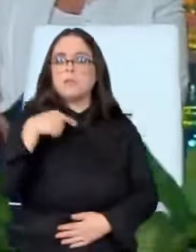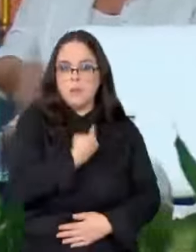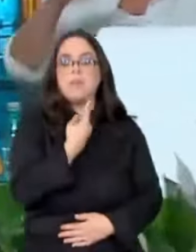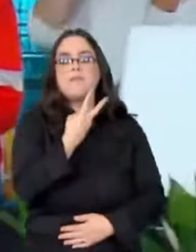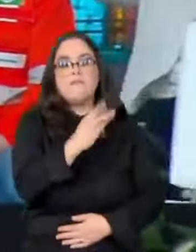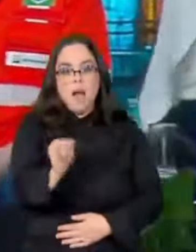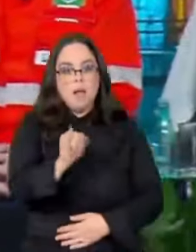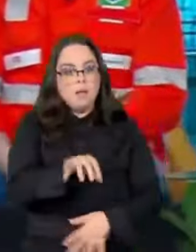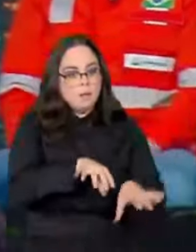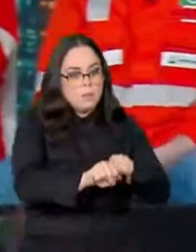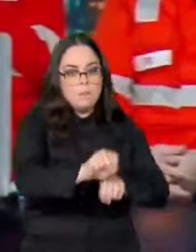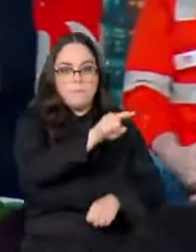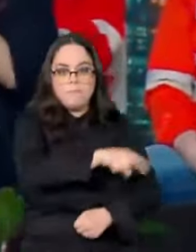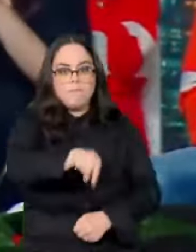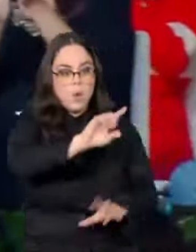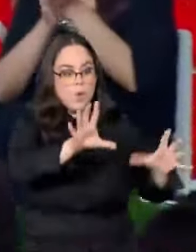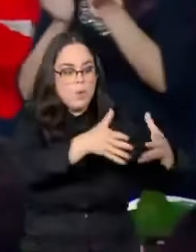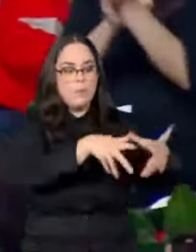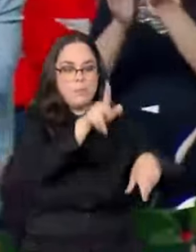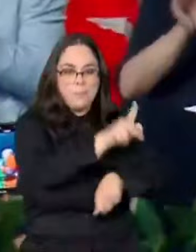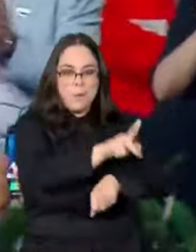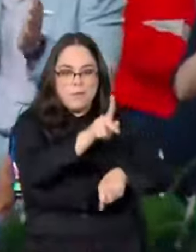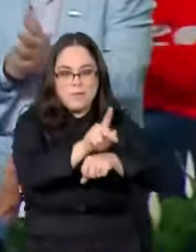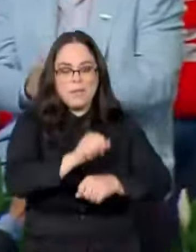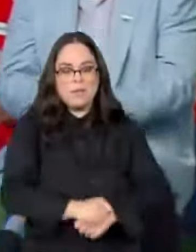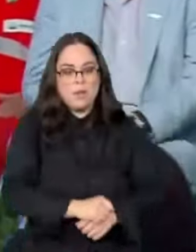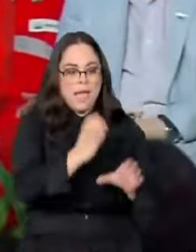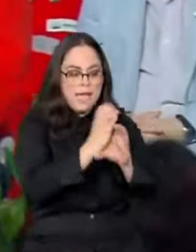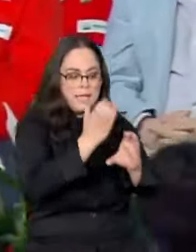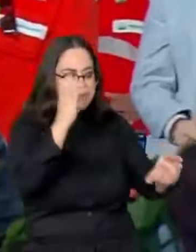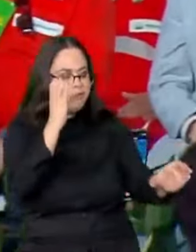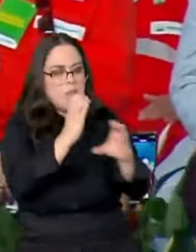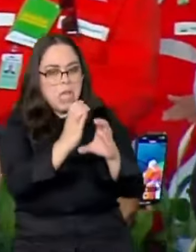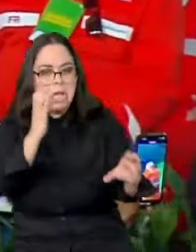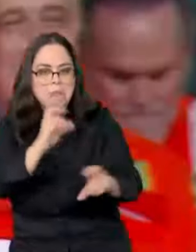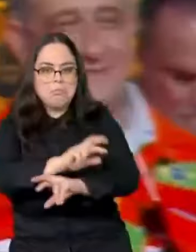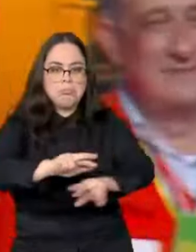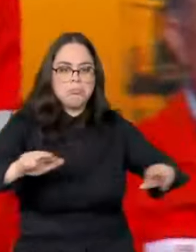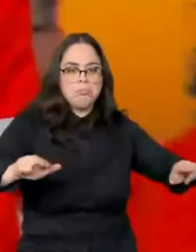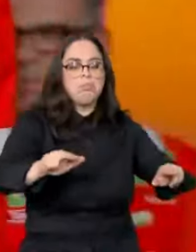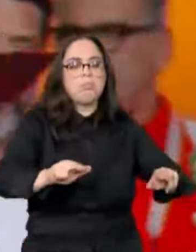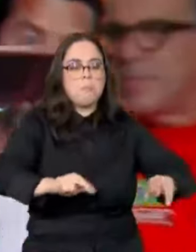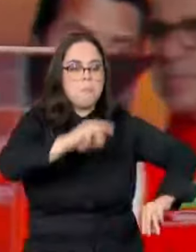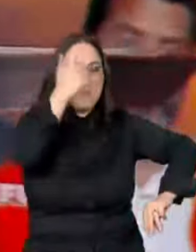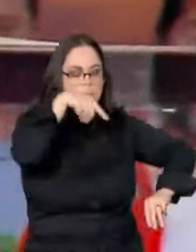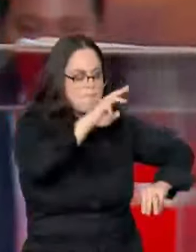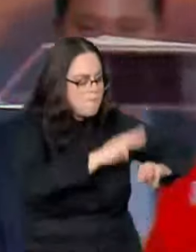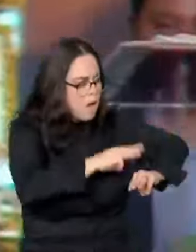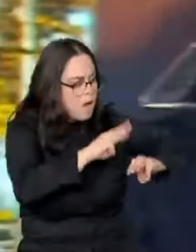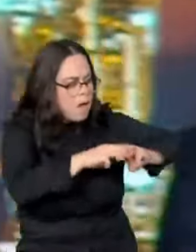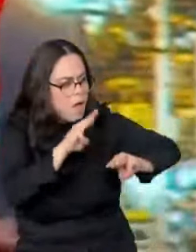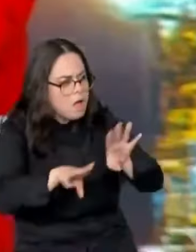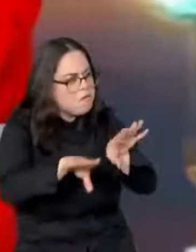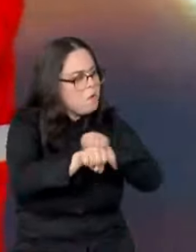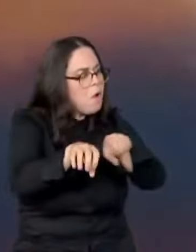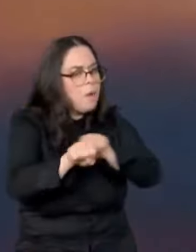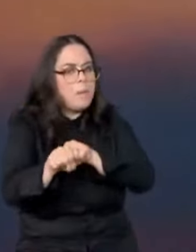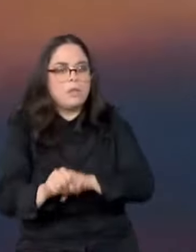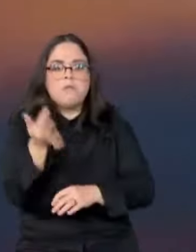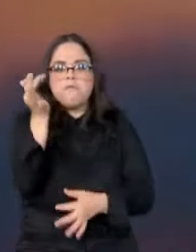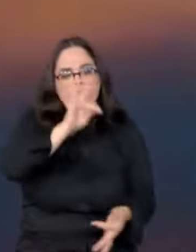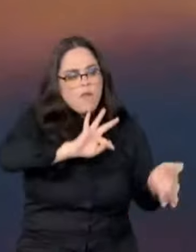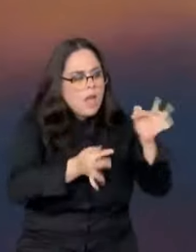formar mais professor, vai formar mais engenheiro, vai formar mais matemático, vai formar mais